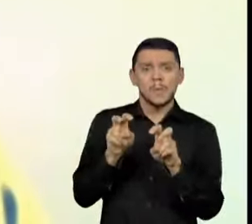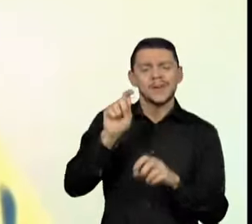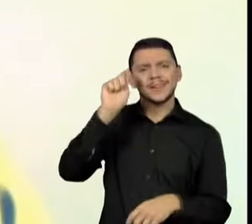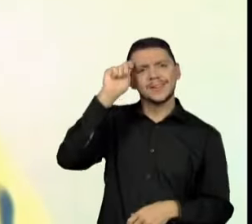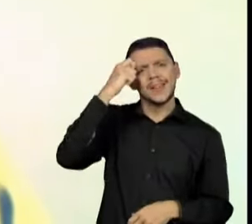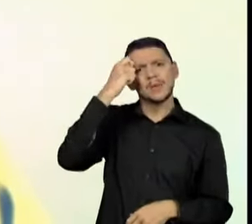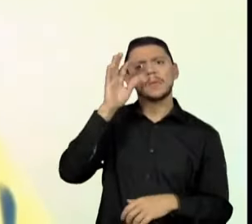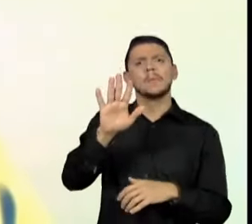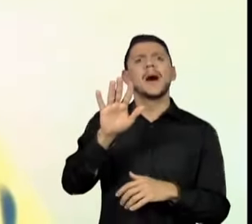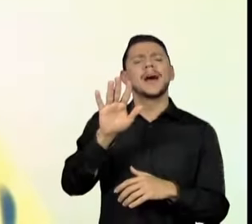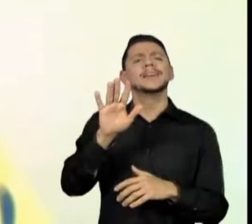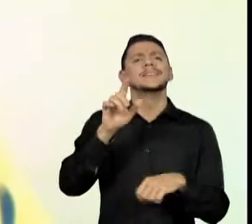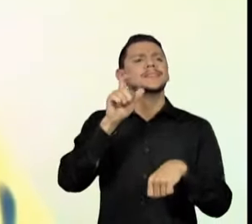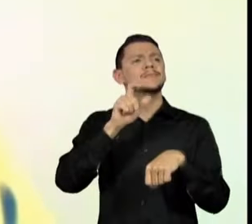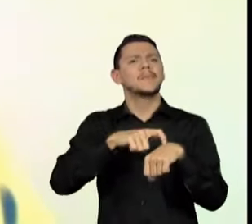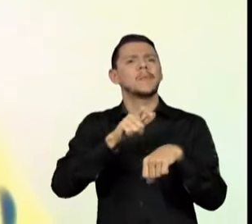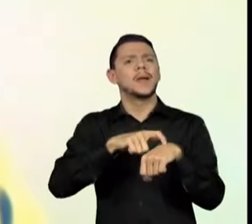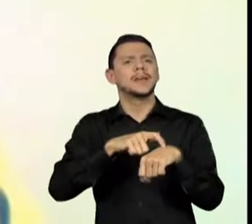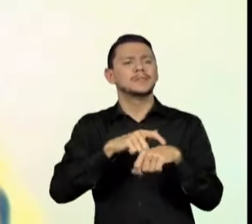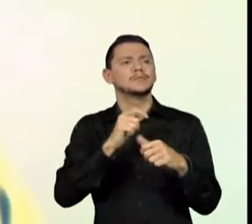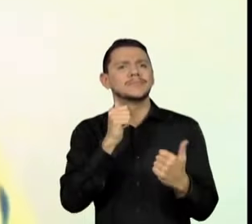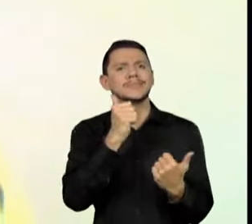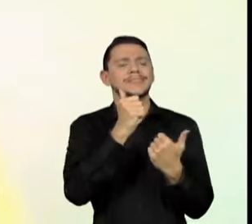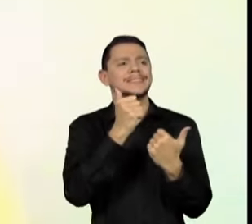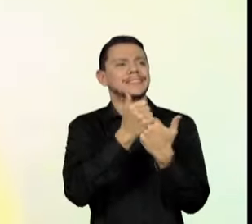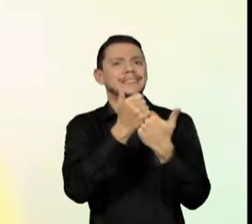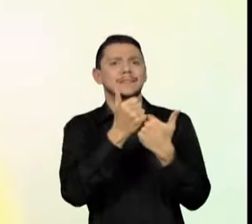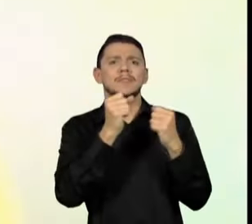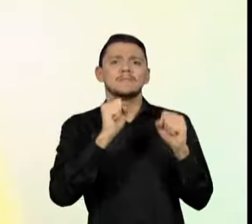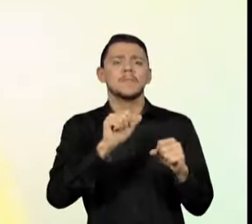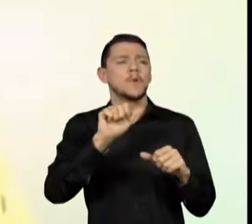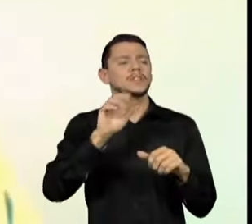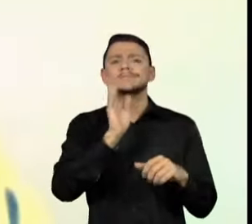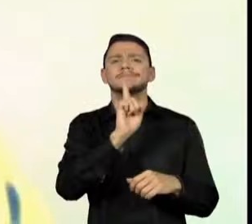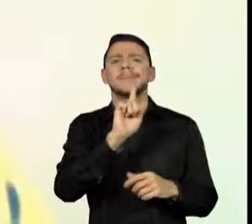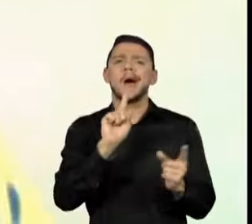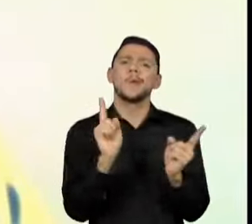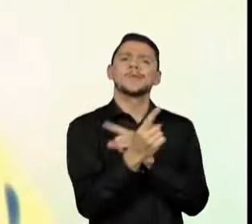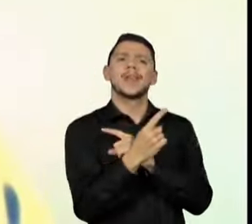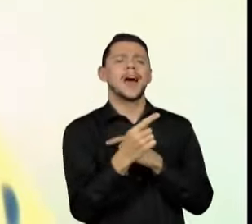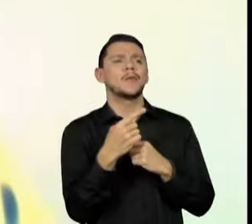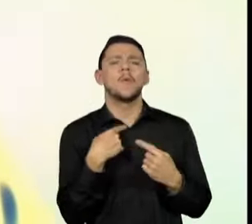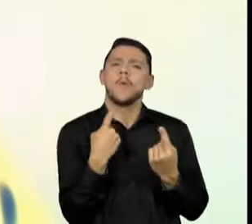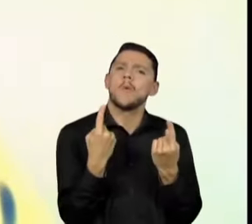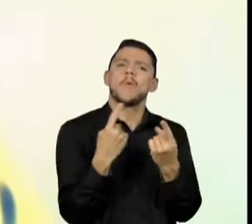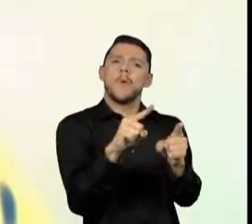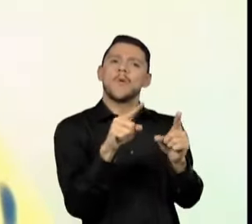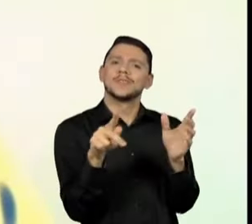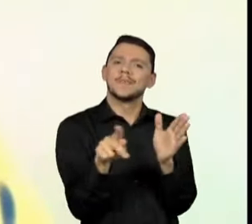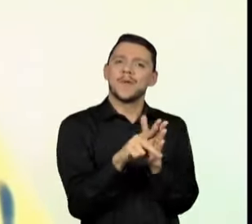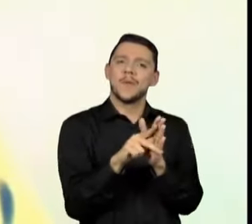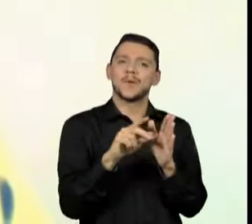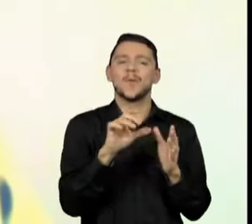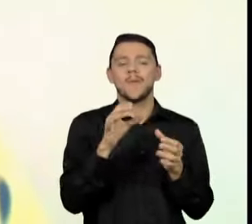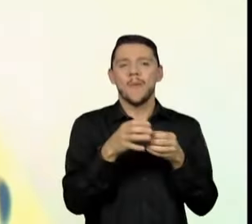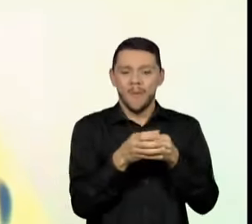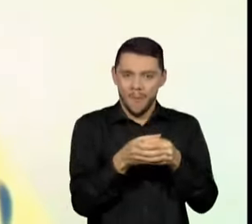a votarem, né, contra as cotas raciais. Algumas dessas